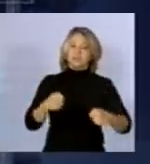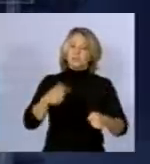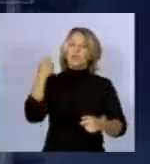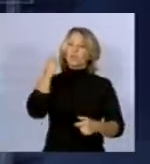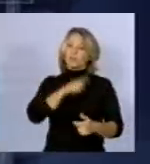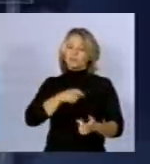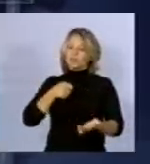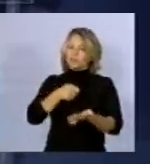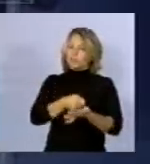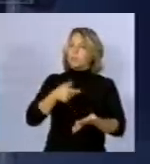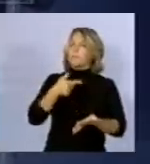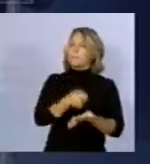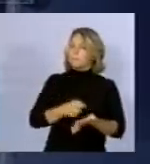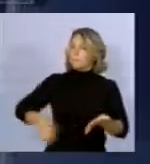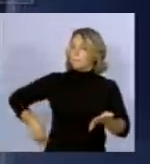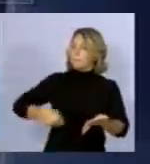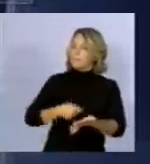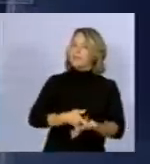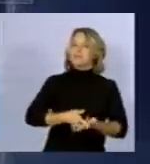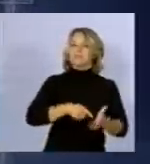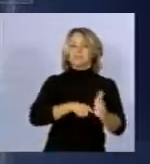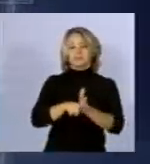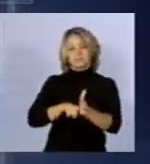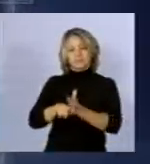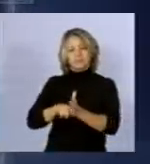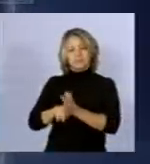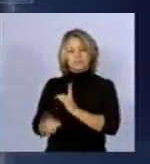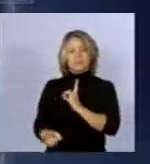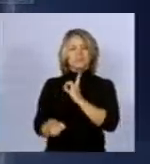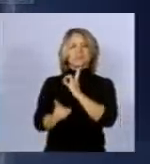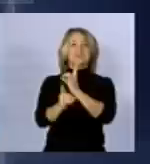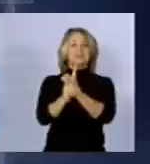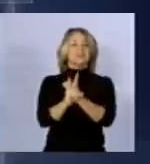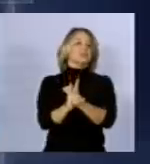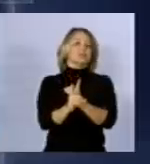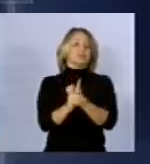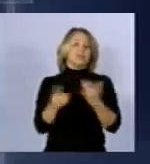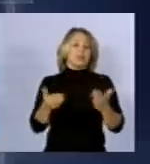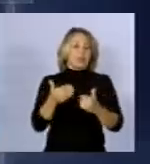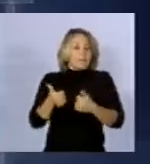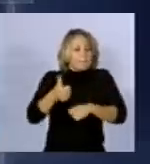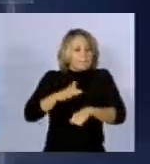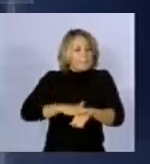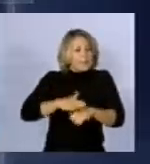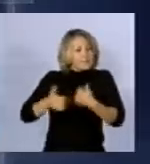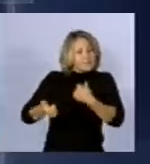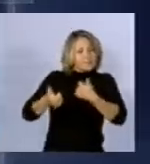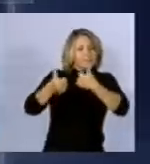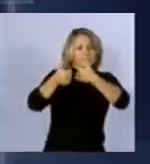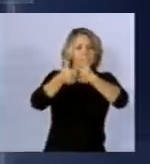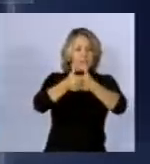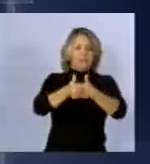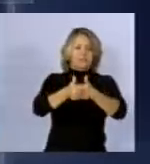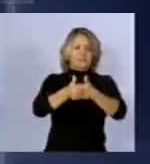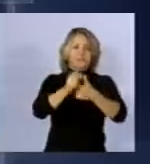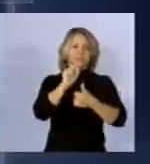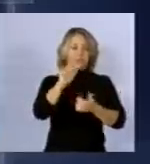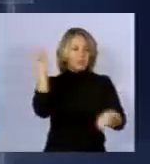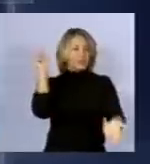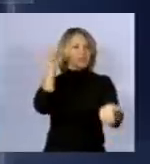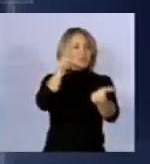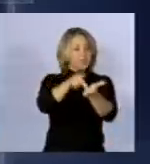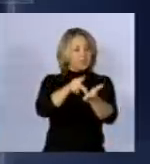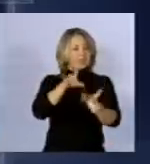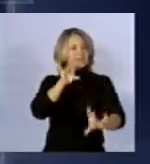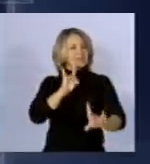investindo nessas pesquisas e chegar num eh eh o mais próximo possível do que seria uma verdade